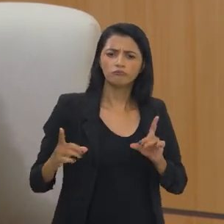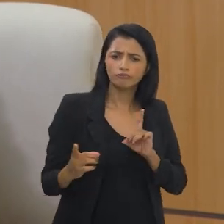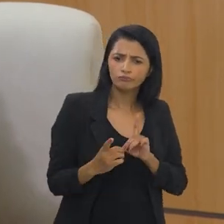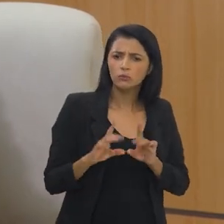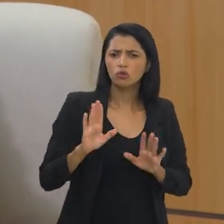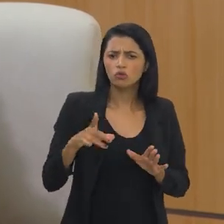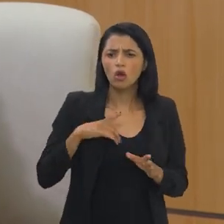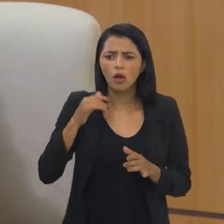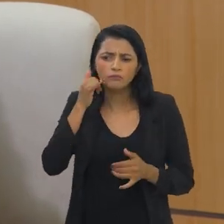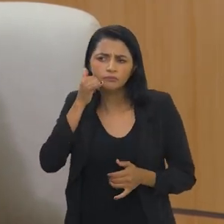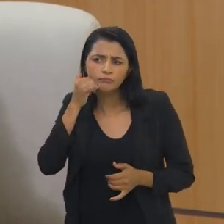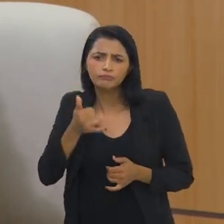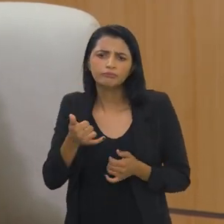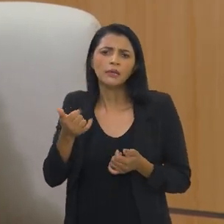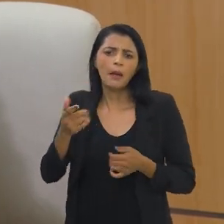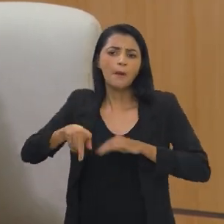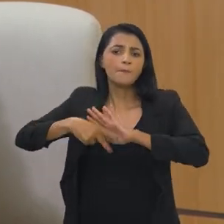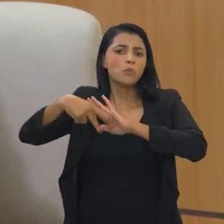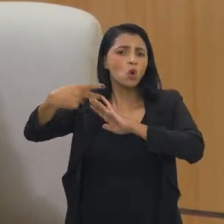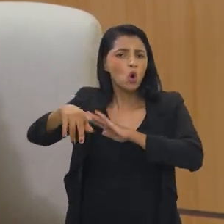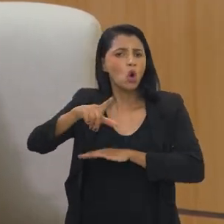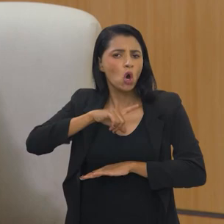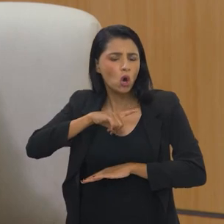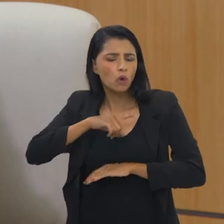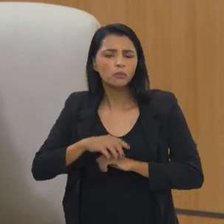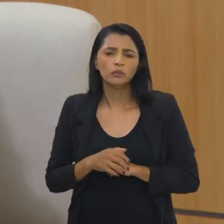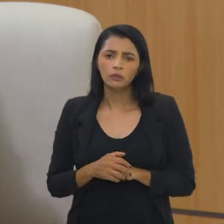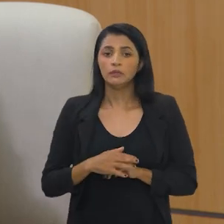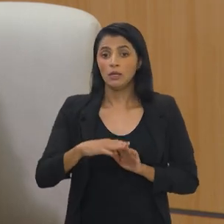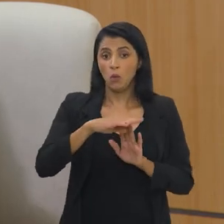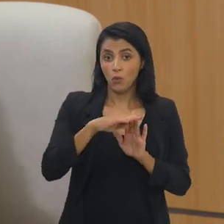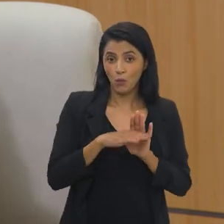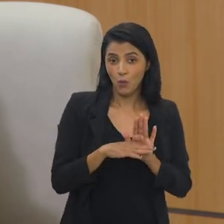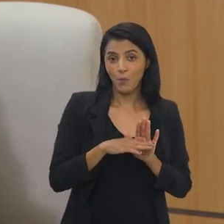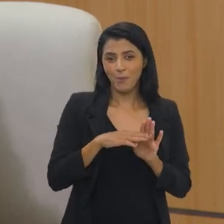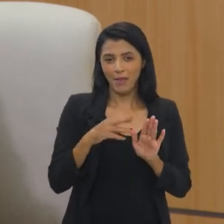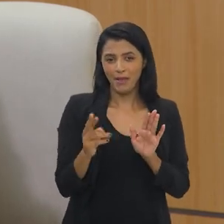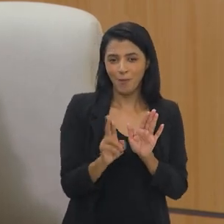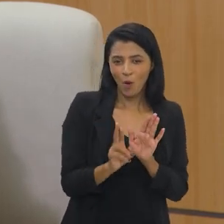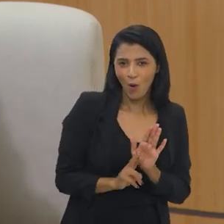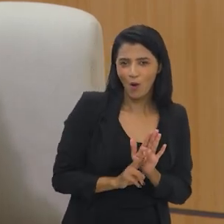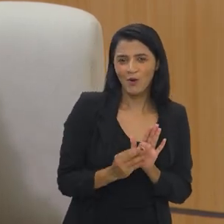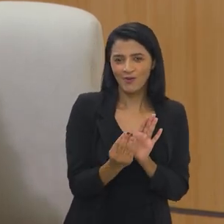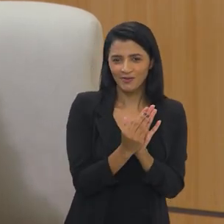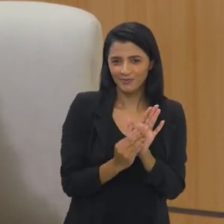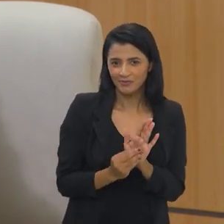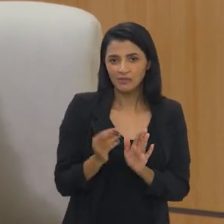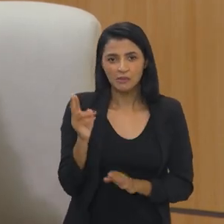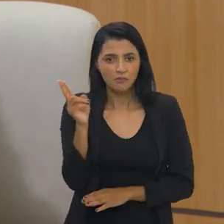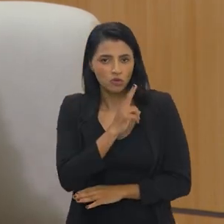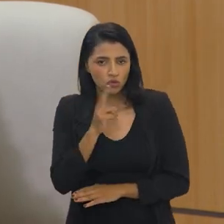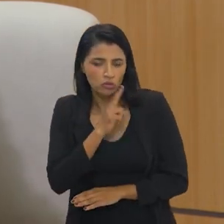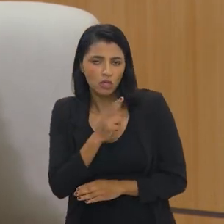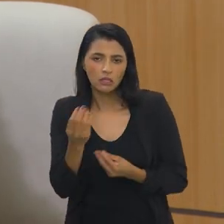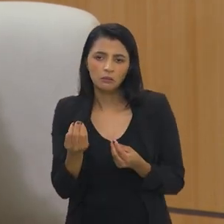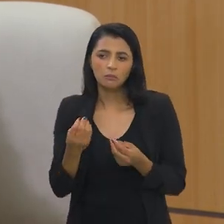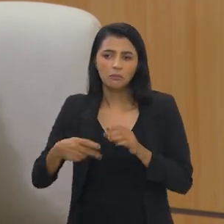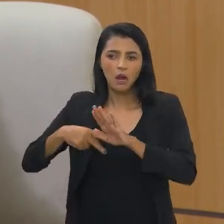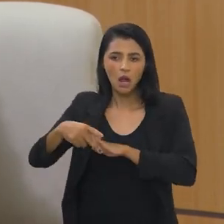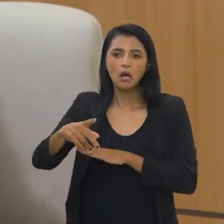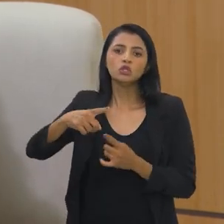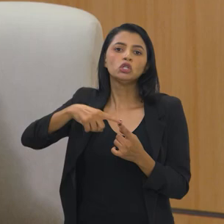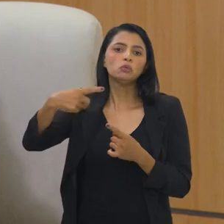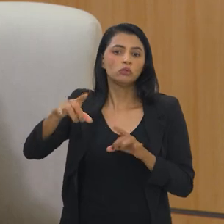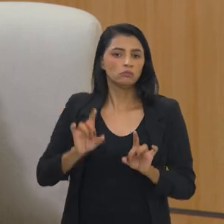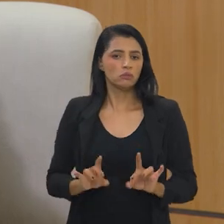atendentes fazendo atendimento específico nós fizemos protocolo de emergência para atender a questão